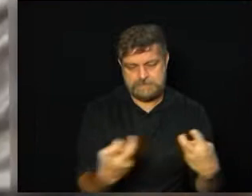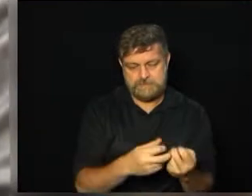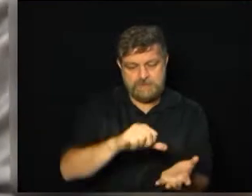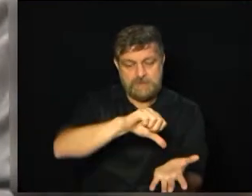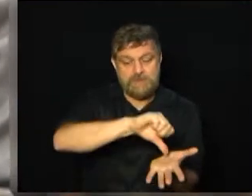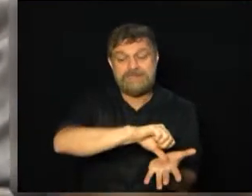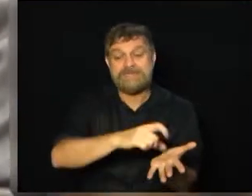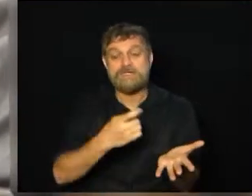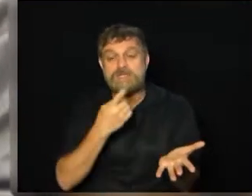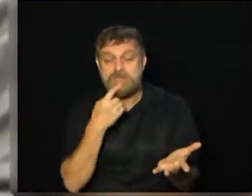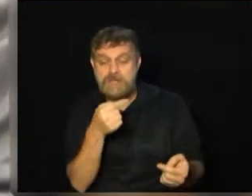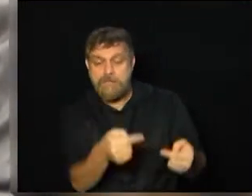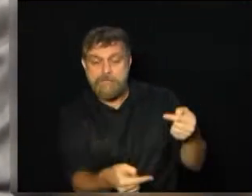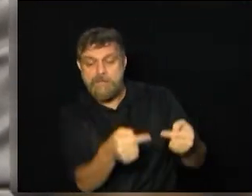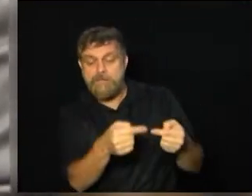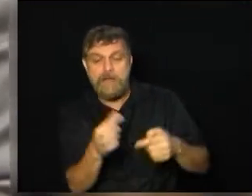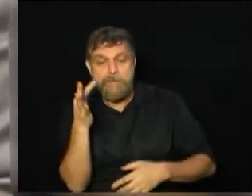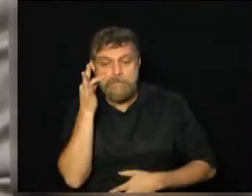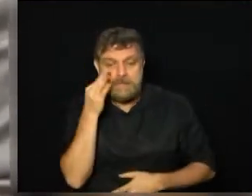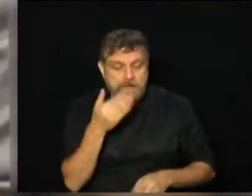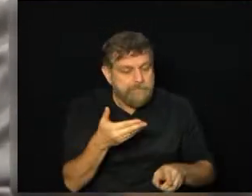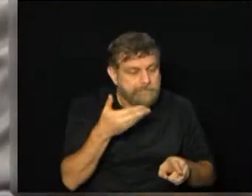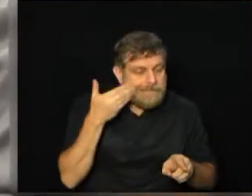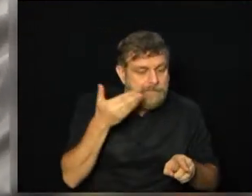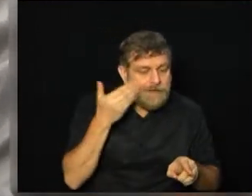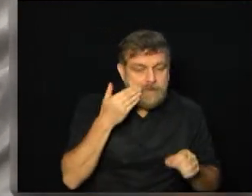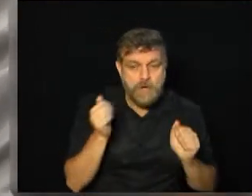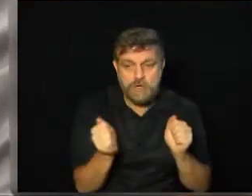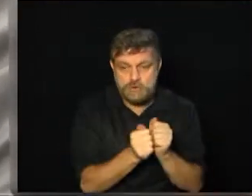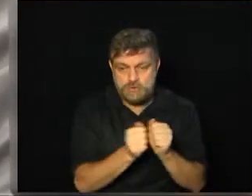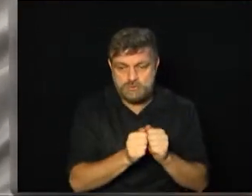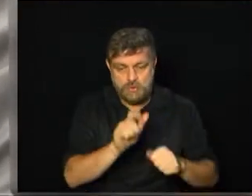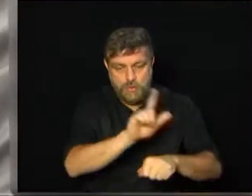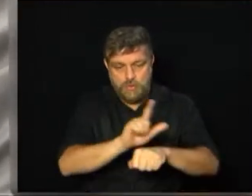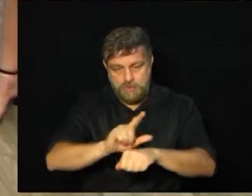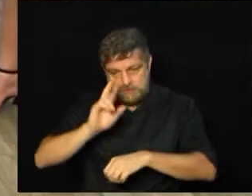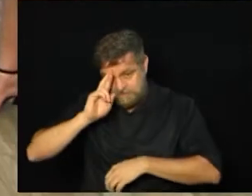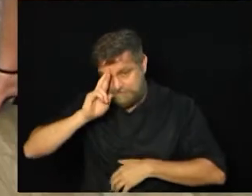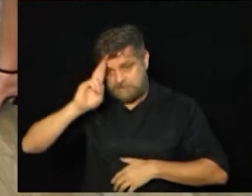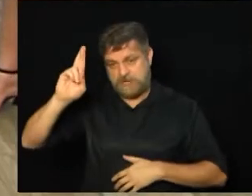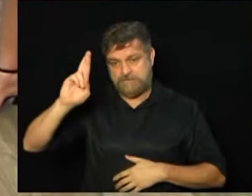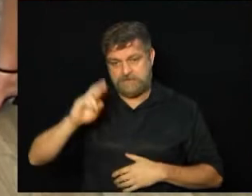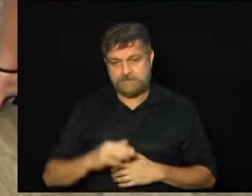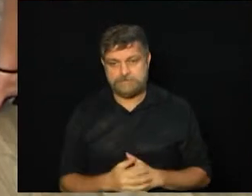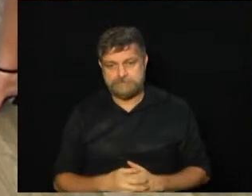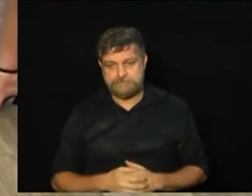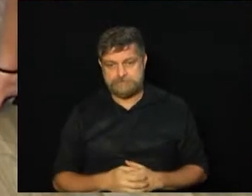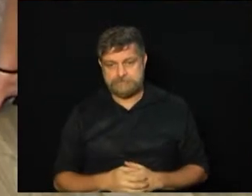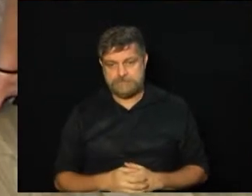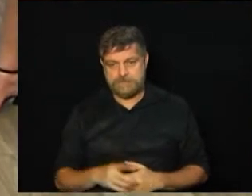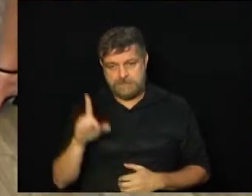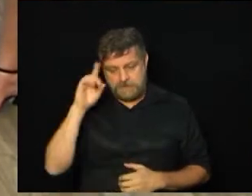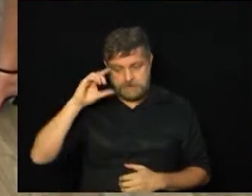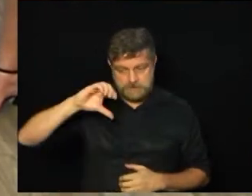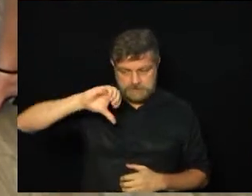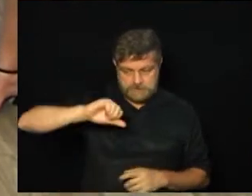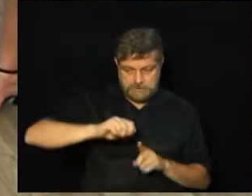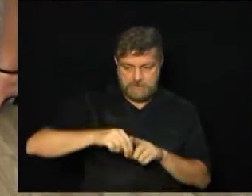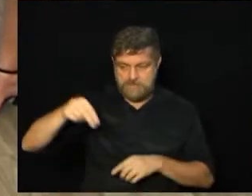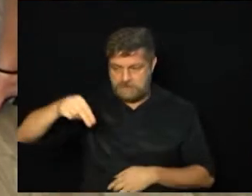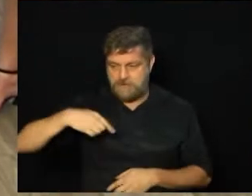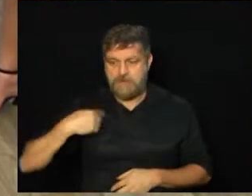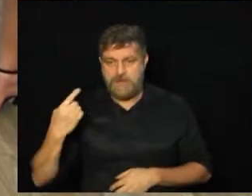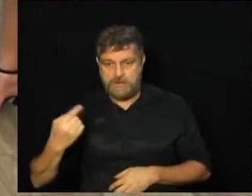cidade, pessoalmente, junto, inclusive com os comerciantes. E dia 9, Gabriel, a nossa equipe